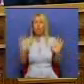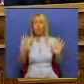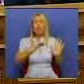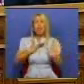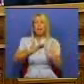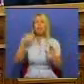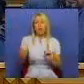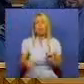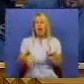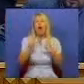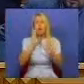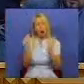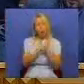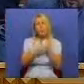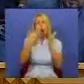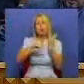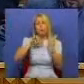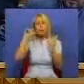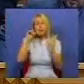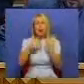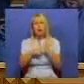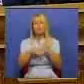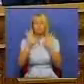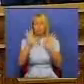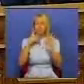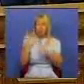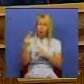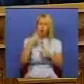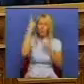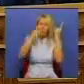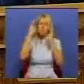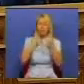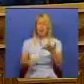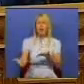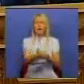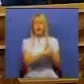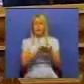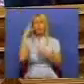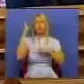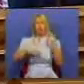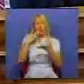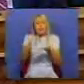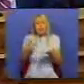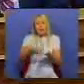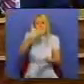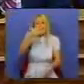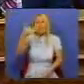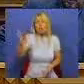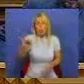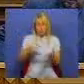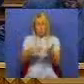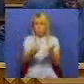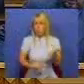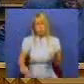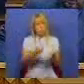orçamento. Faça o exercício comigo, Sr. Primeiro-Ministro. Receitas Fiscais, página 124. Não está lá.